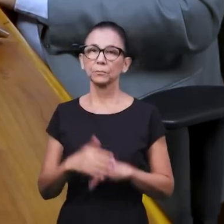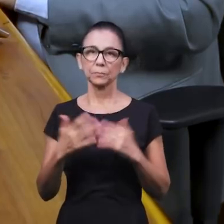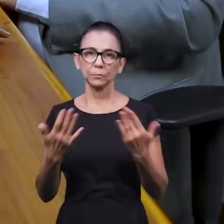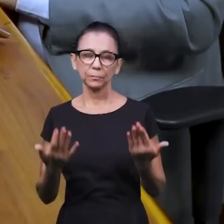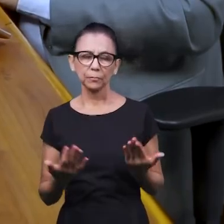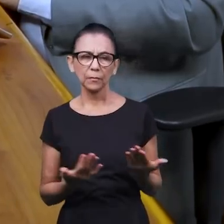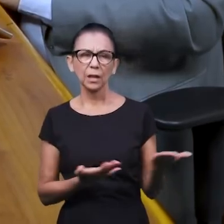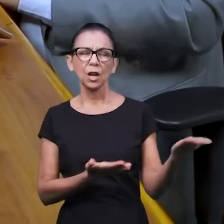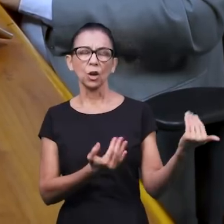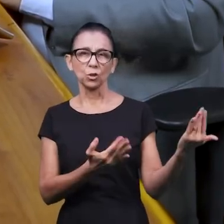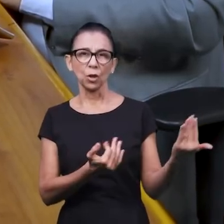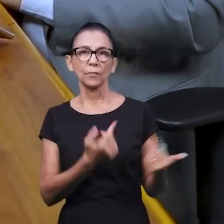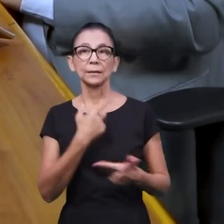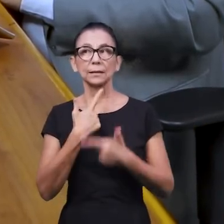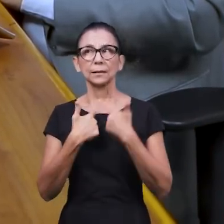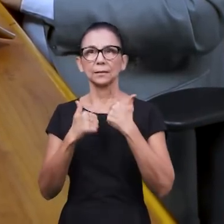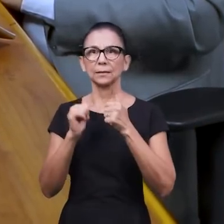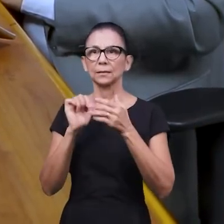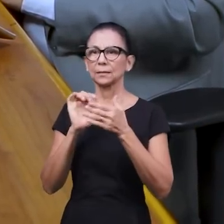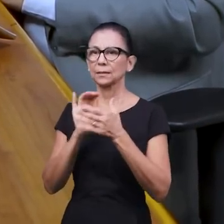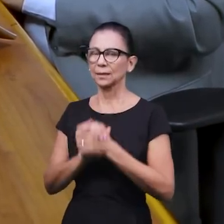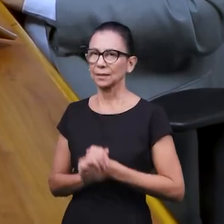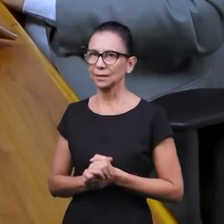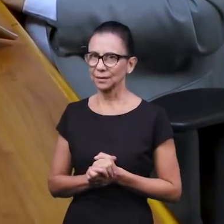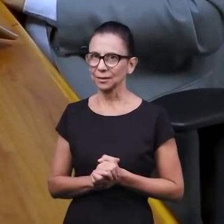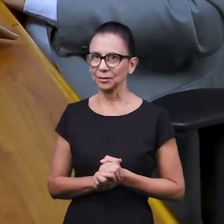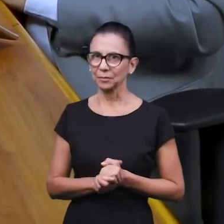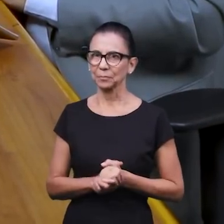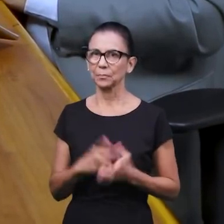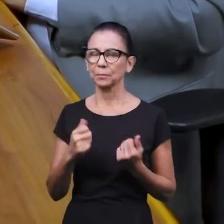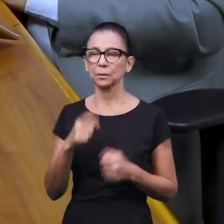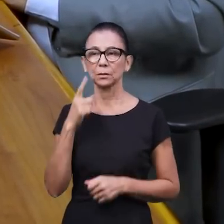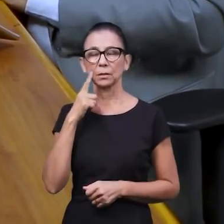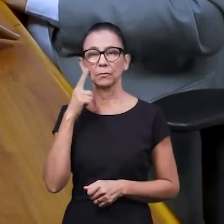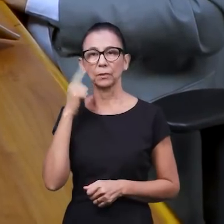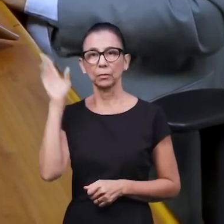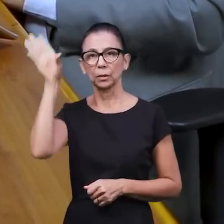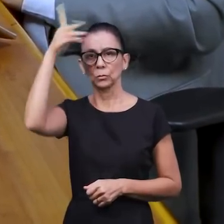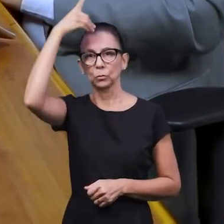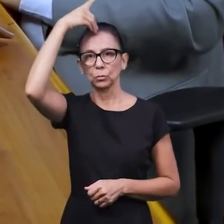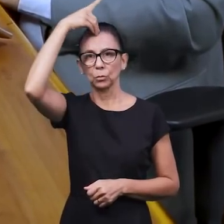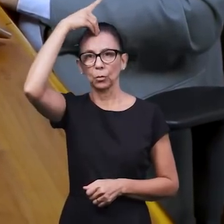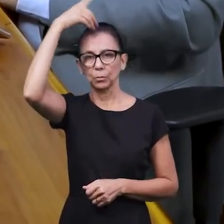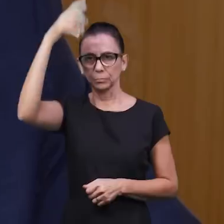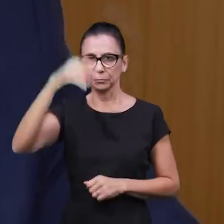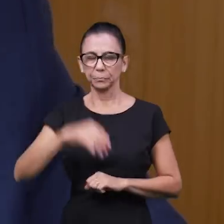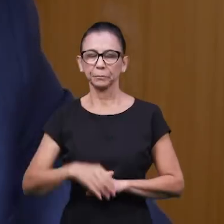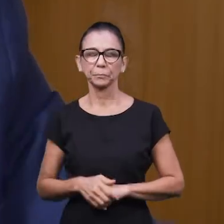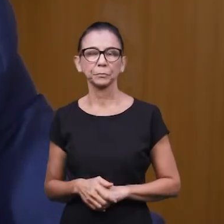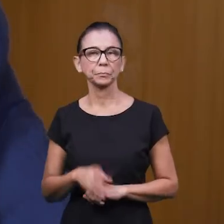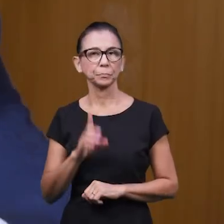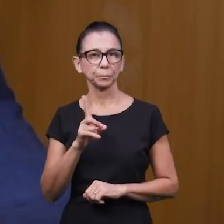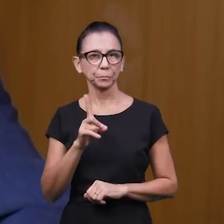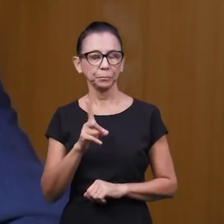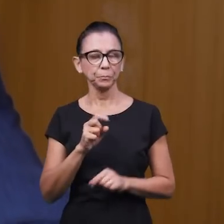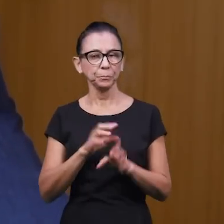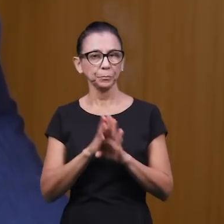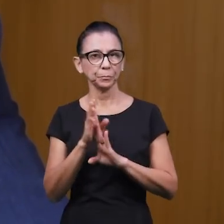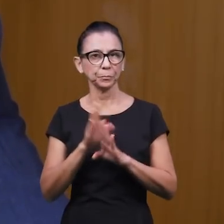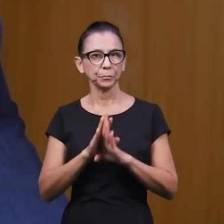ver primeiro o espiritual, viu? Não olha o espiritual. Existe uma orientação na obra que a gente sempre passa para os jovens: o seguinte: